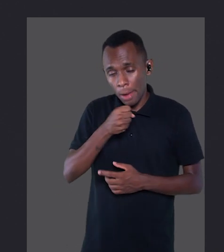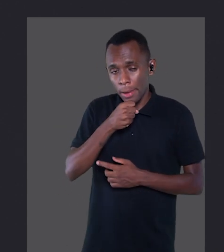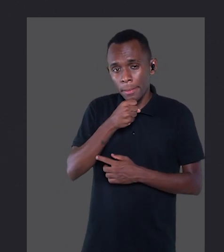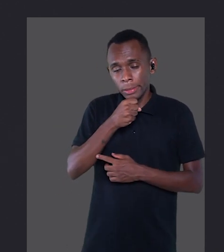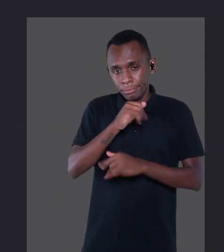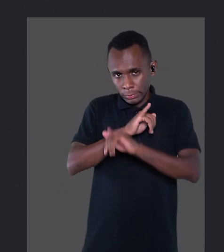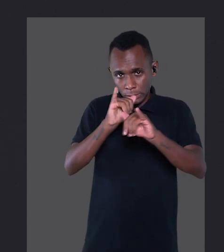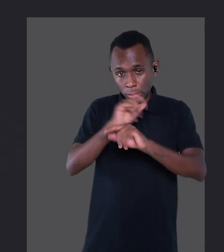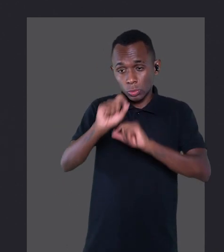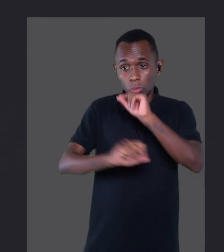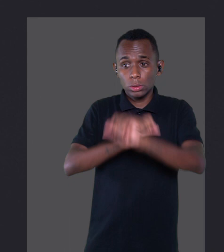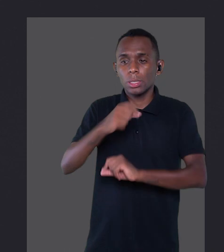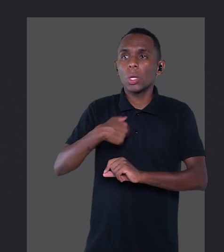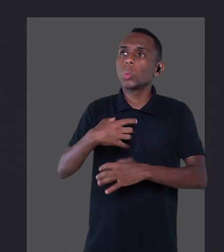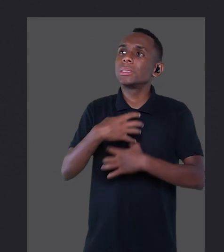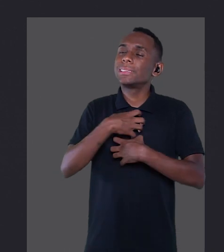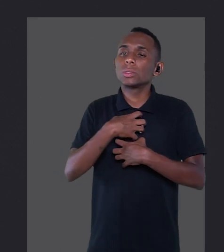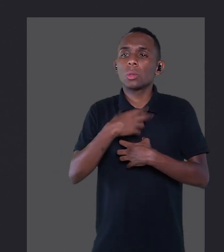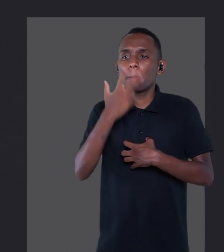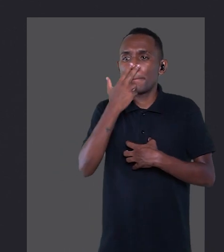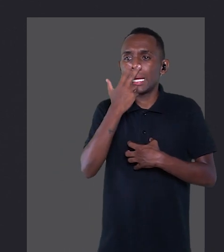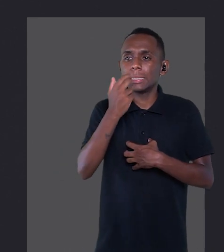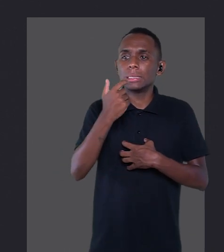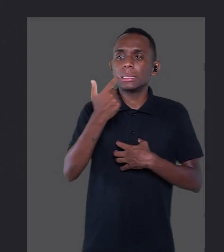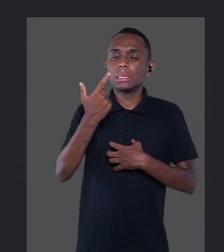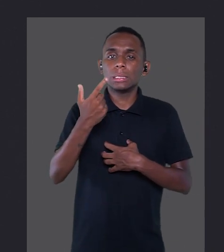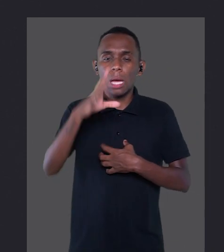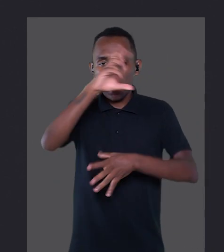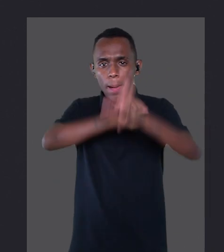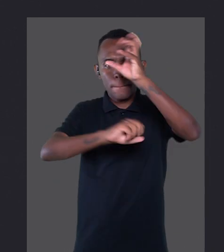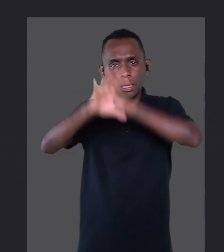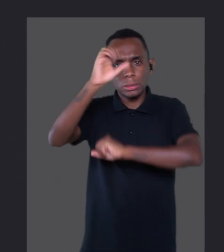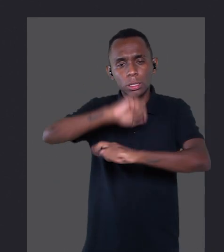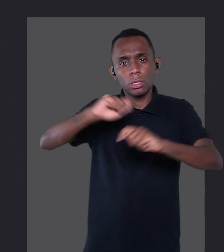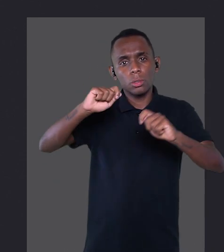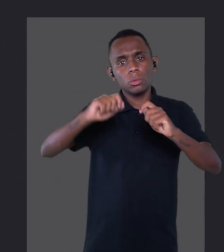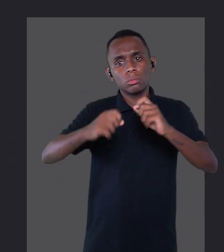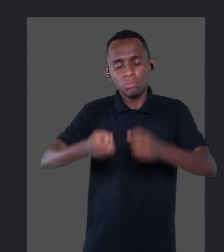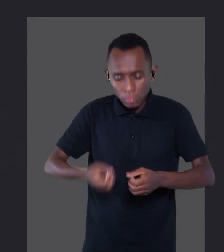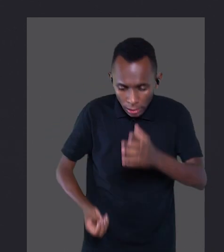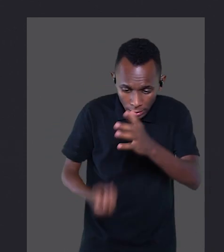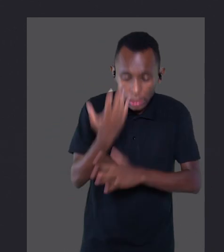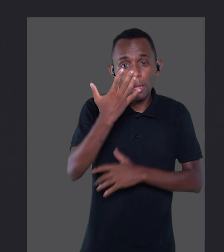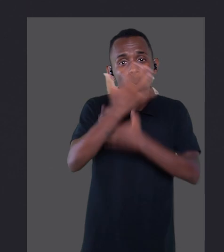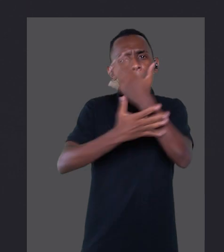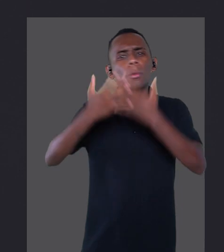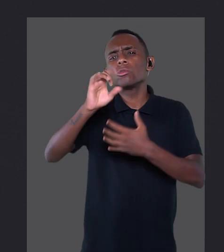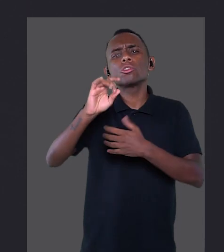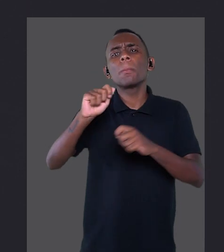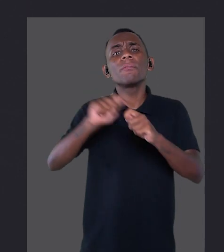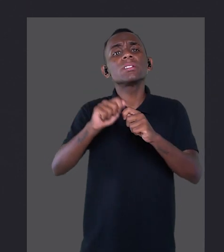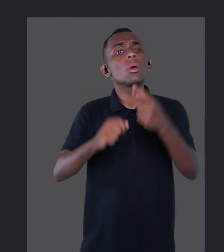release, que eu sinto como se eu tivesse aprendido a fazer canção só para fazer